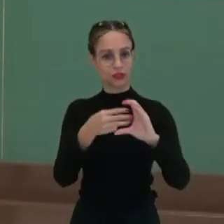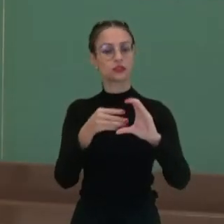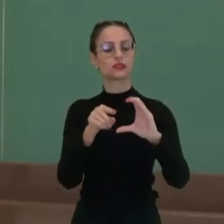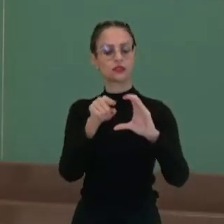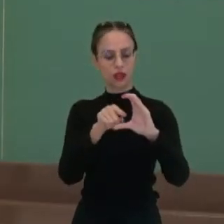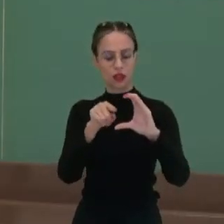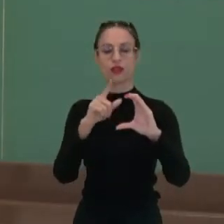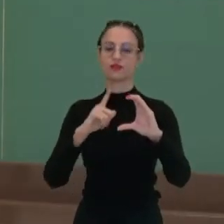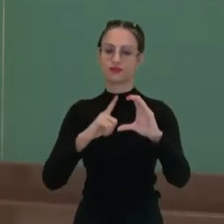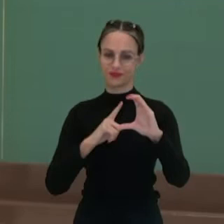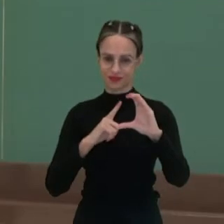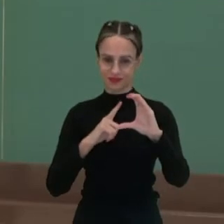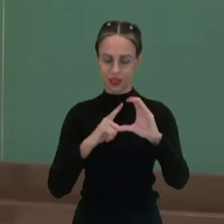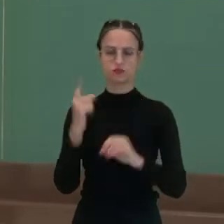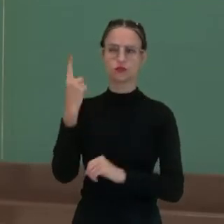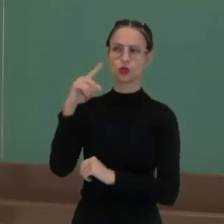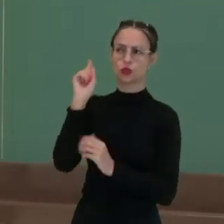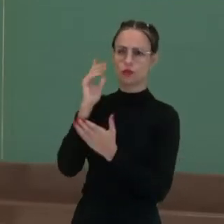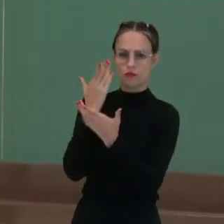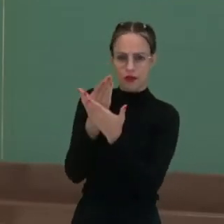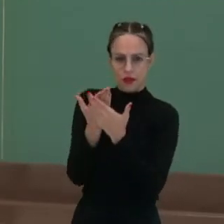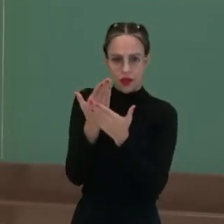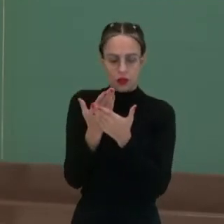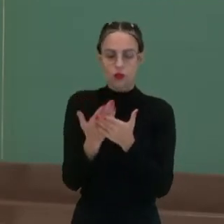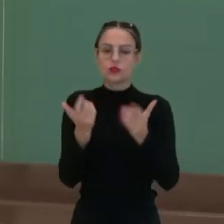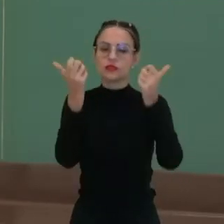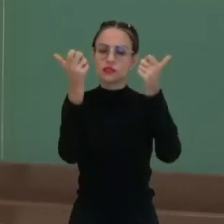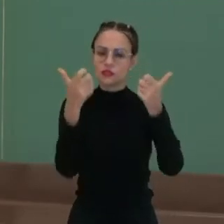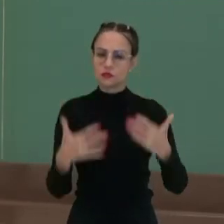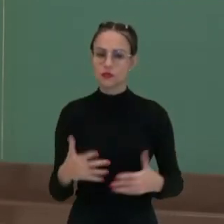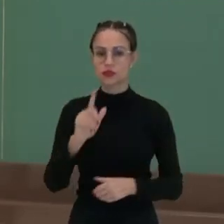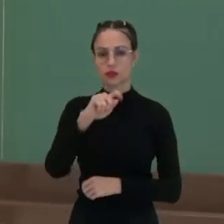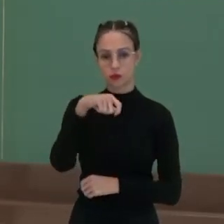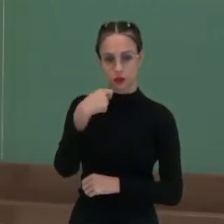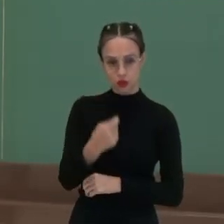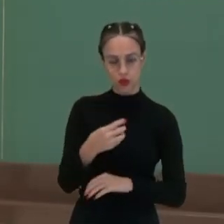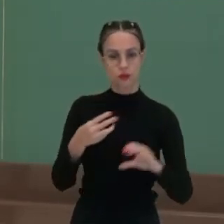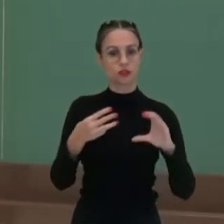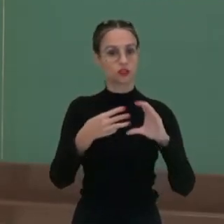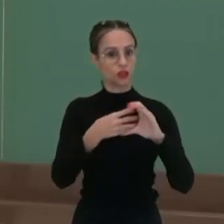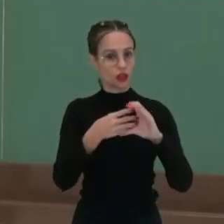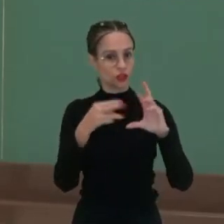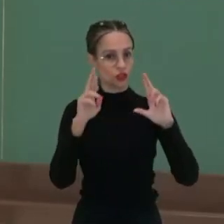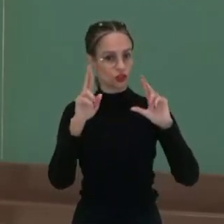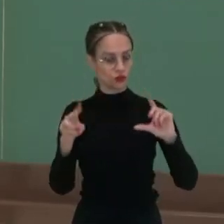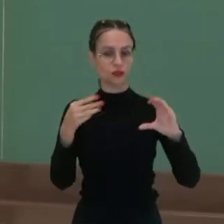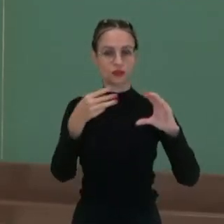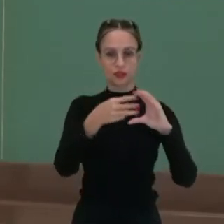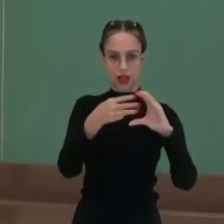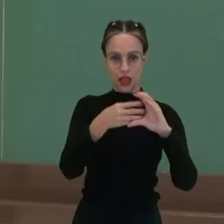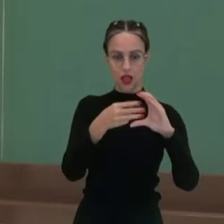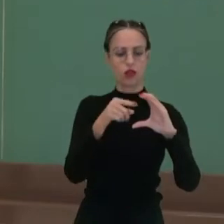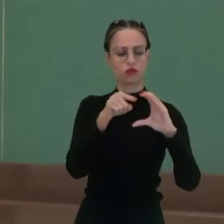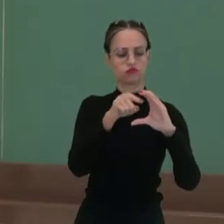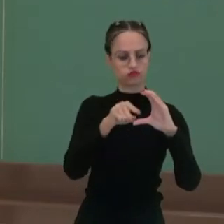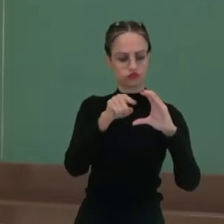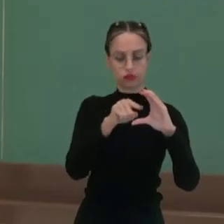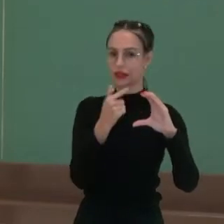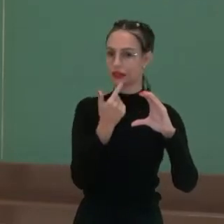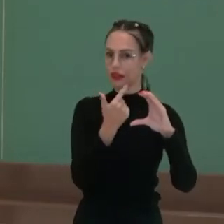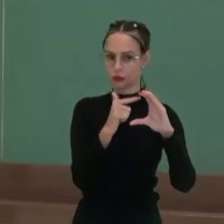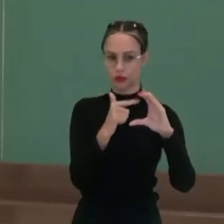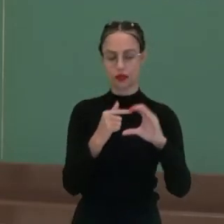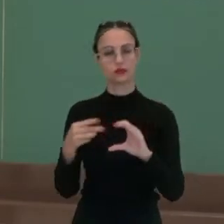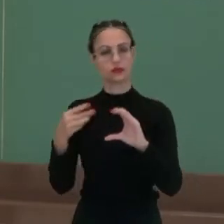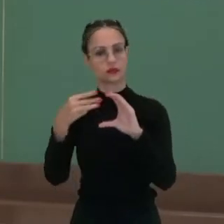eucariontes. Então, em aulas anteriores, nós falamos sobre células, as diferenças da célula procarionte e